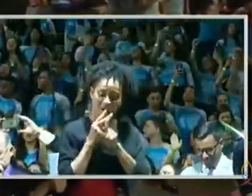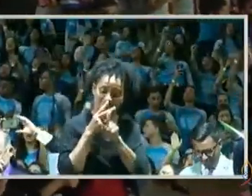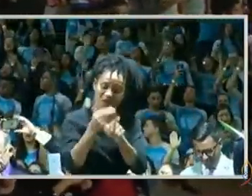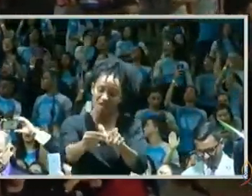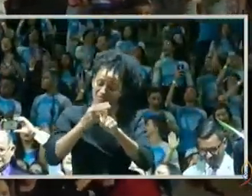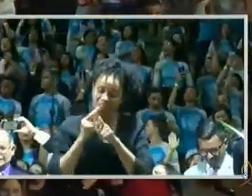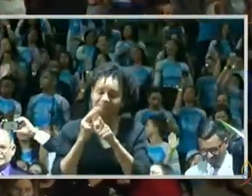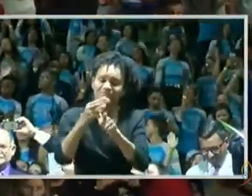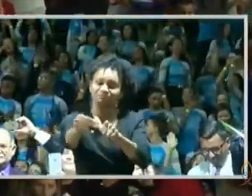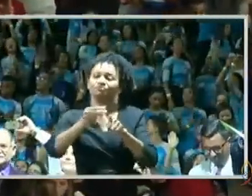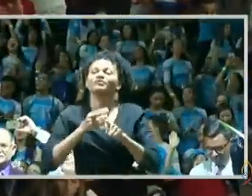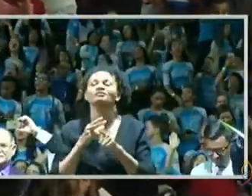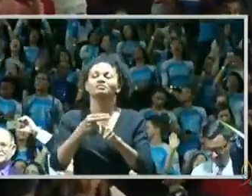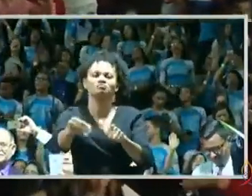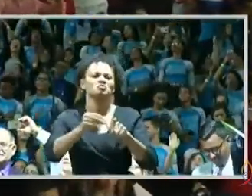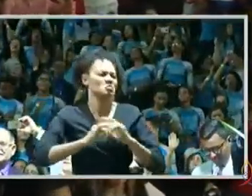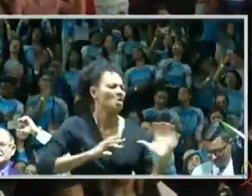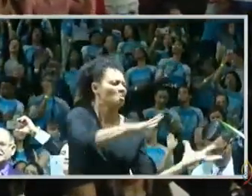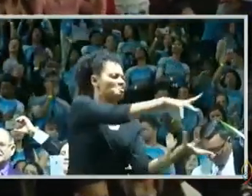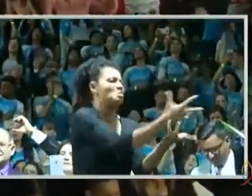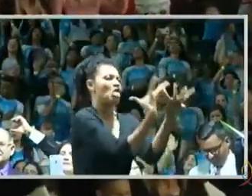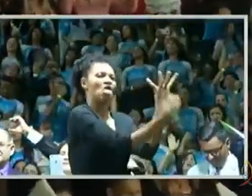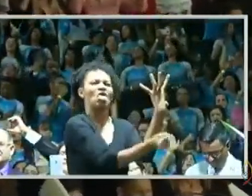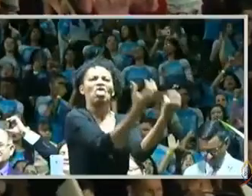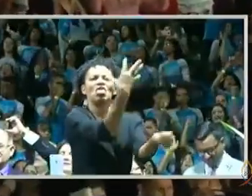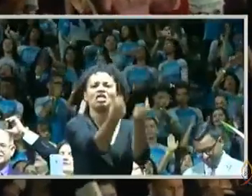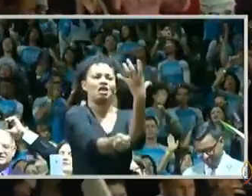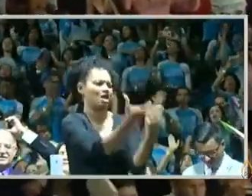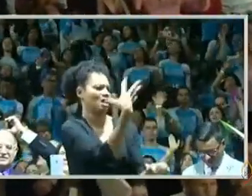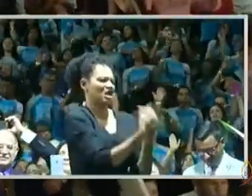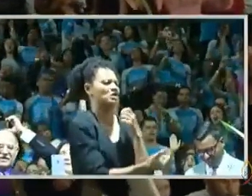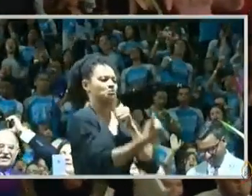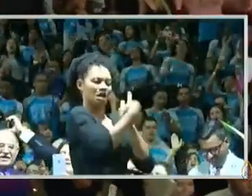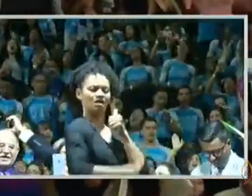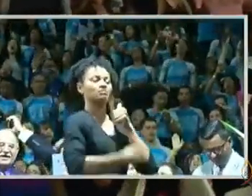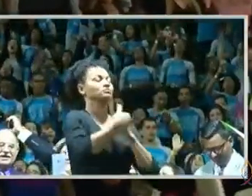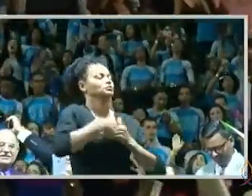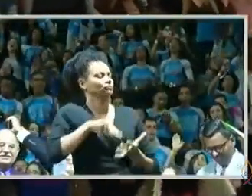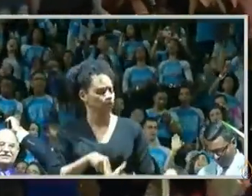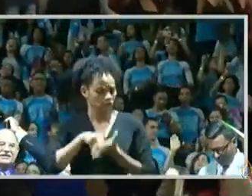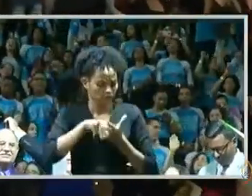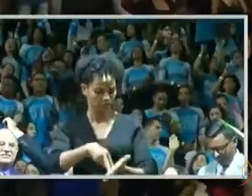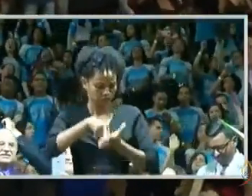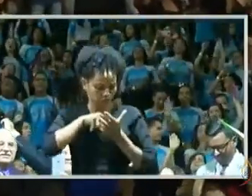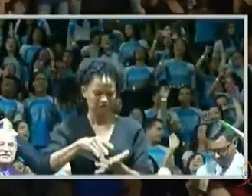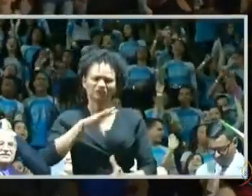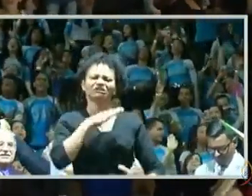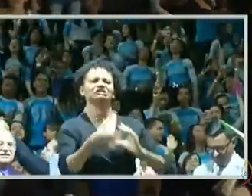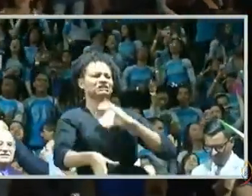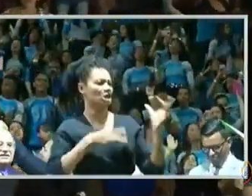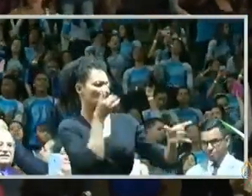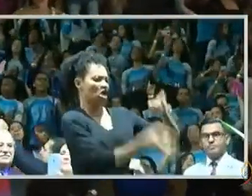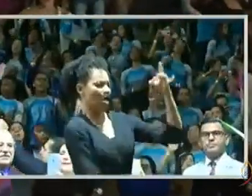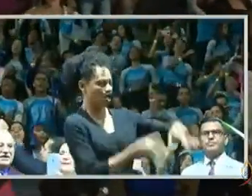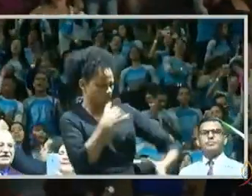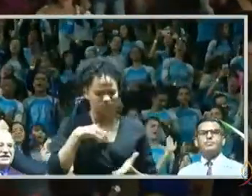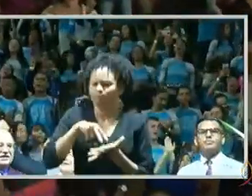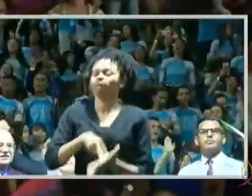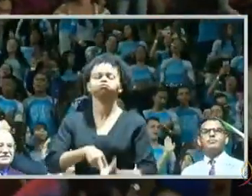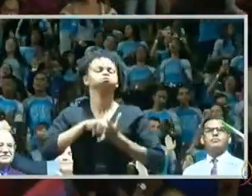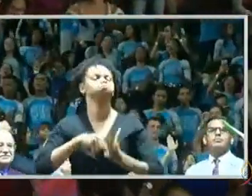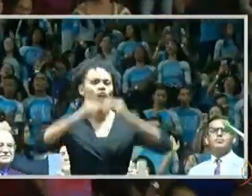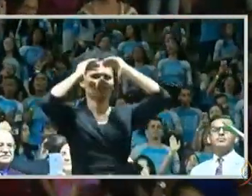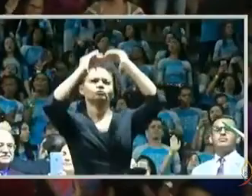nossa. Até o mundo perseguir. A igreja de pé. É o mundo insistir. A igreja de pé.